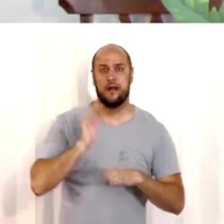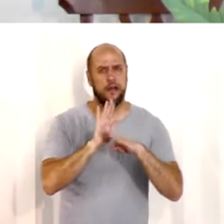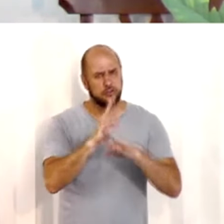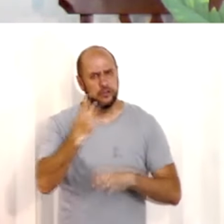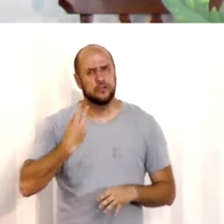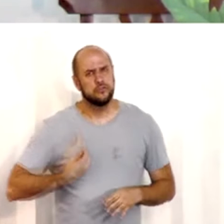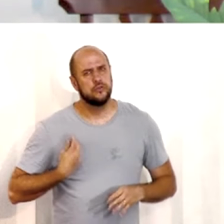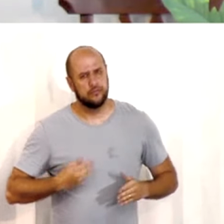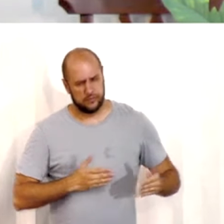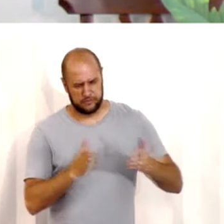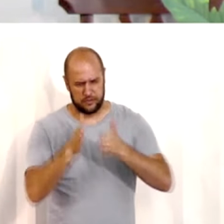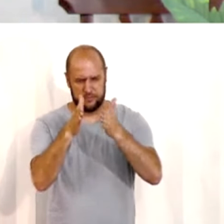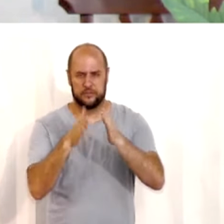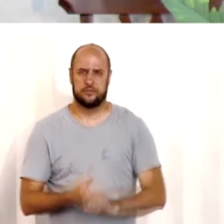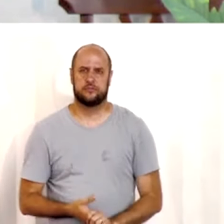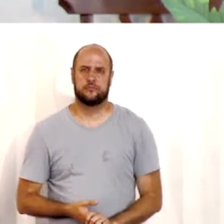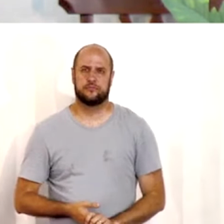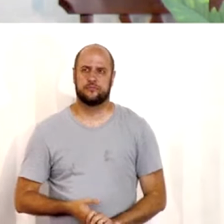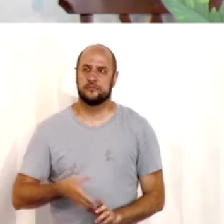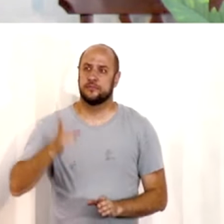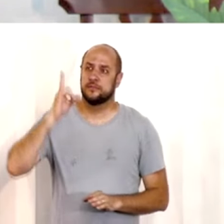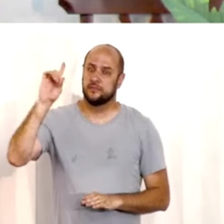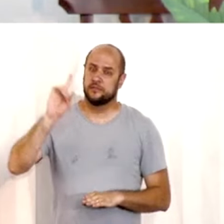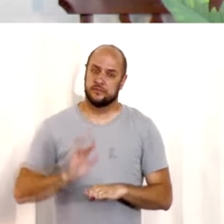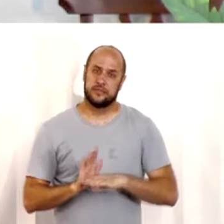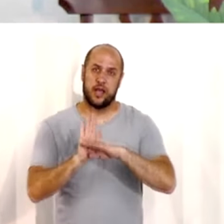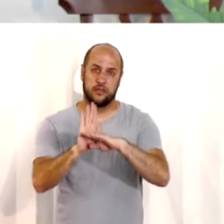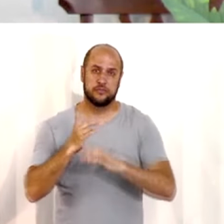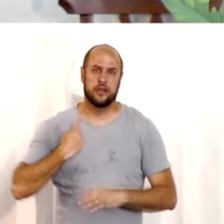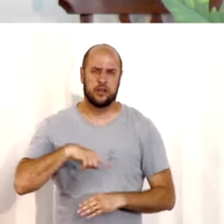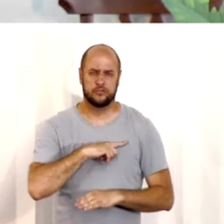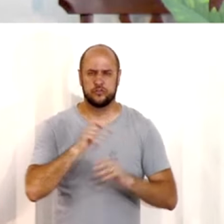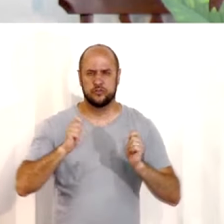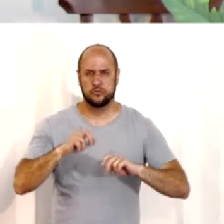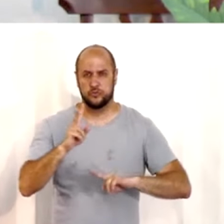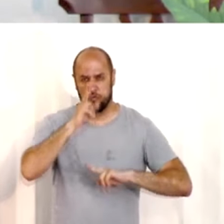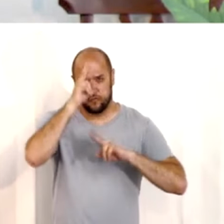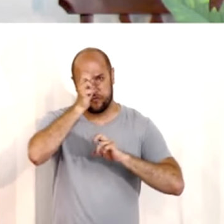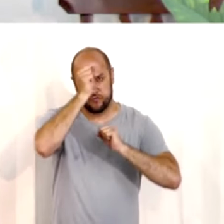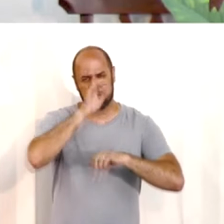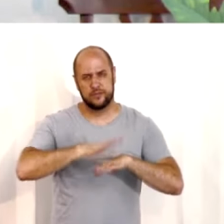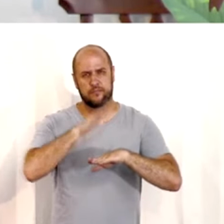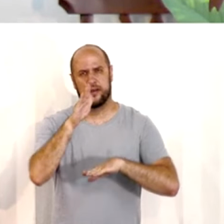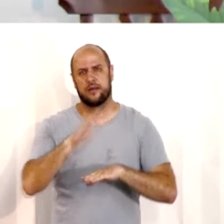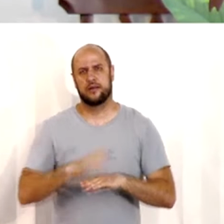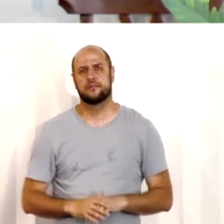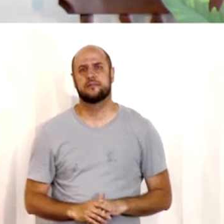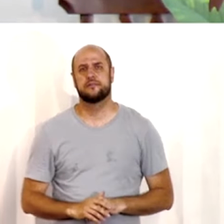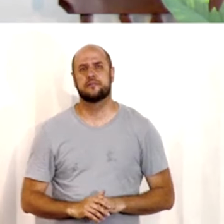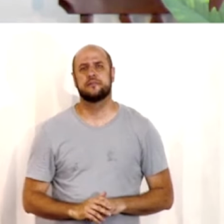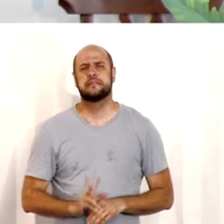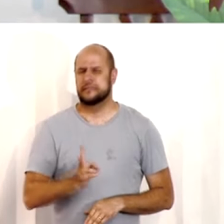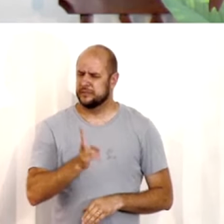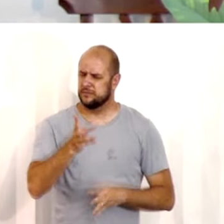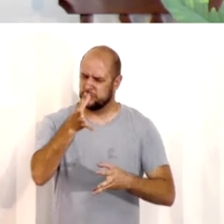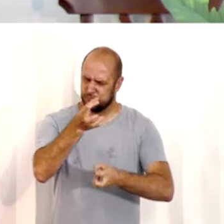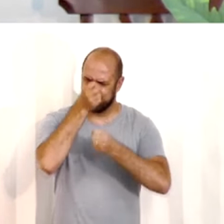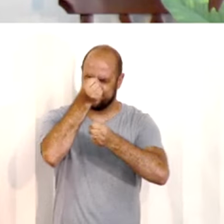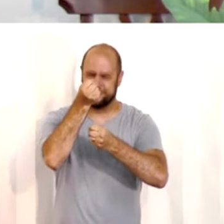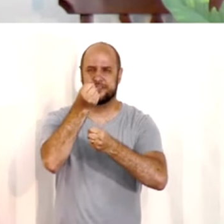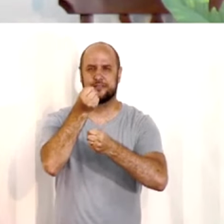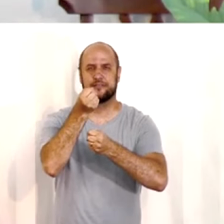corrida. Que Deus nos ajude, que nos fortaleçamos mutuamente, que não deixemos ninguém para trás.